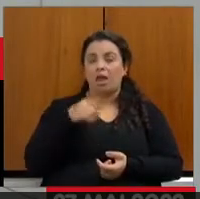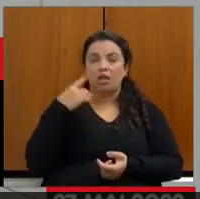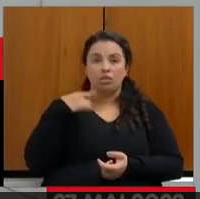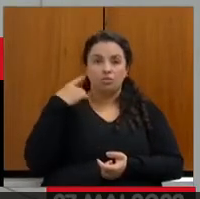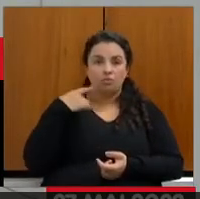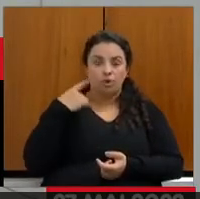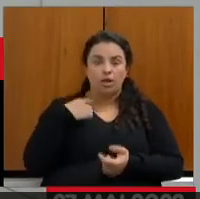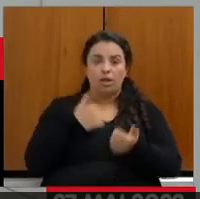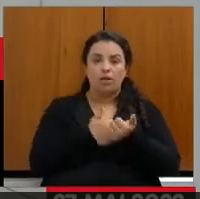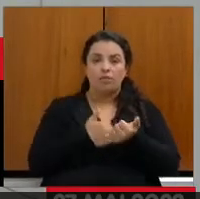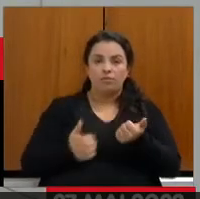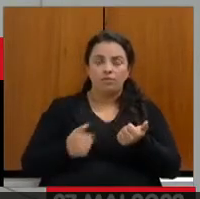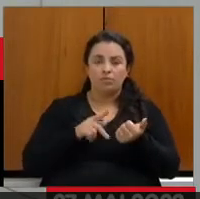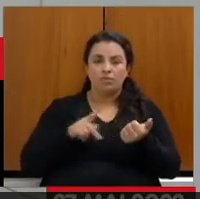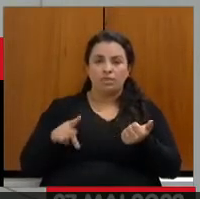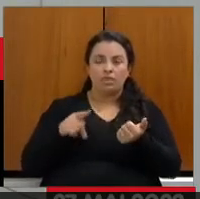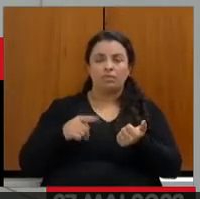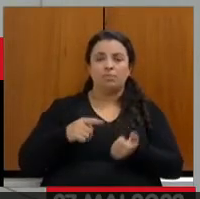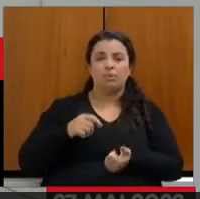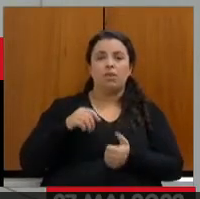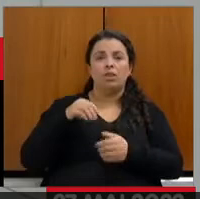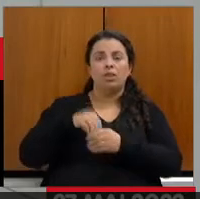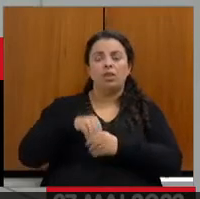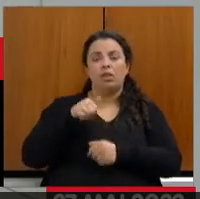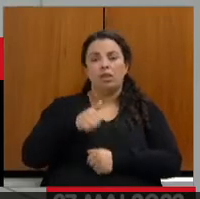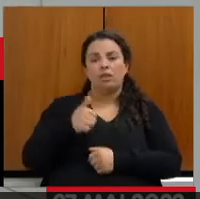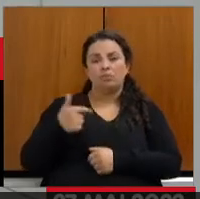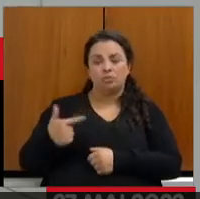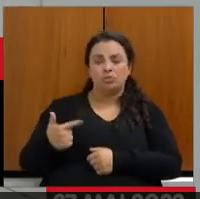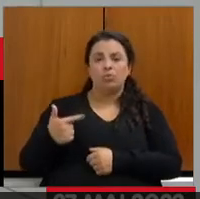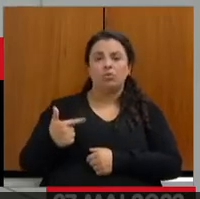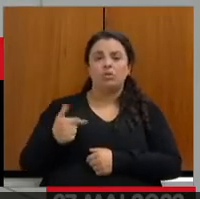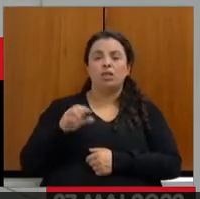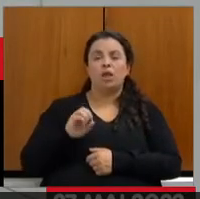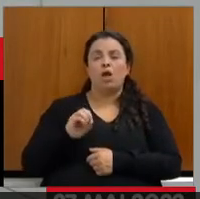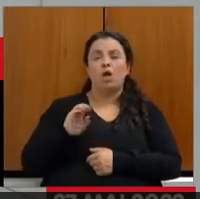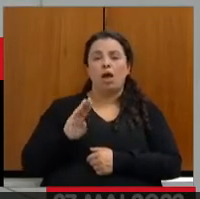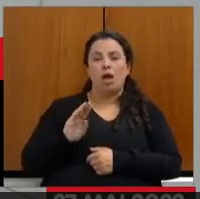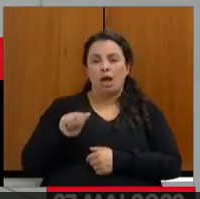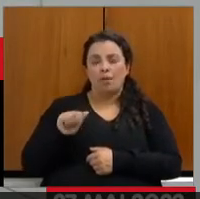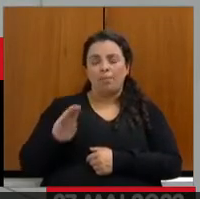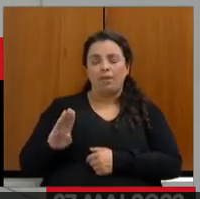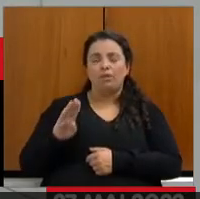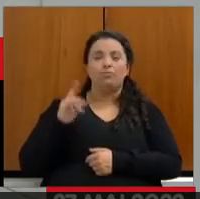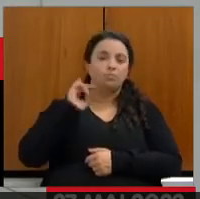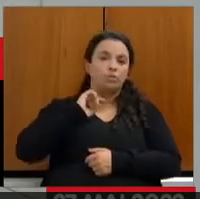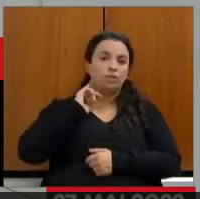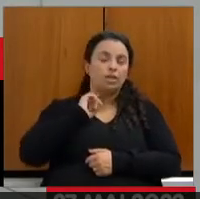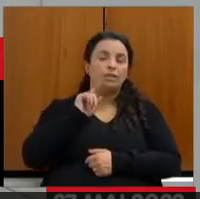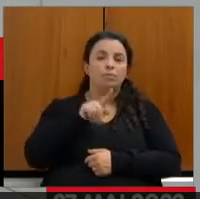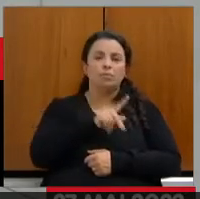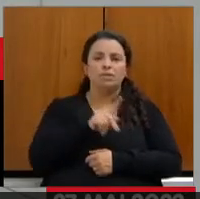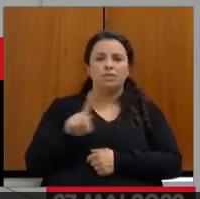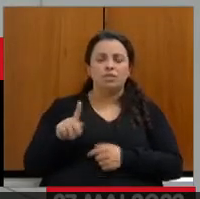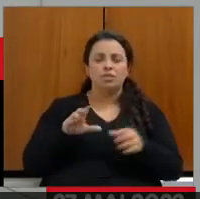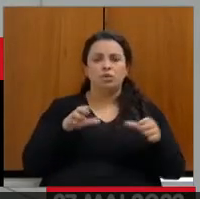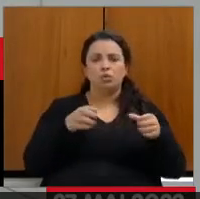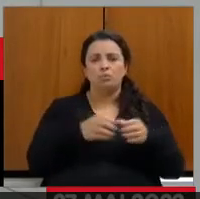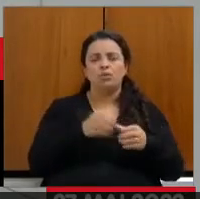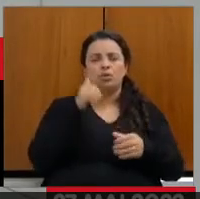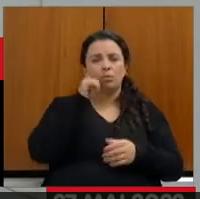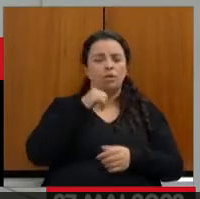vice-presidente da 12ª sessão da OAB Minas Gerais e presidente da Comissão da mulher advogada da